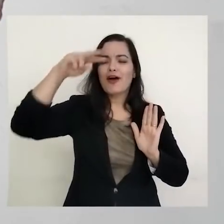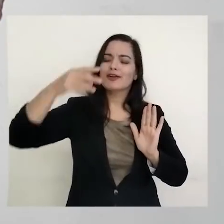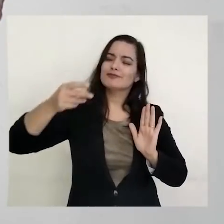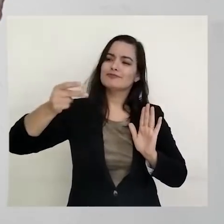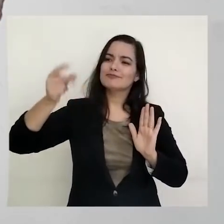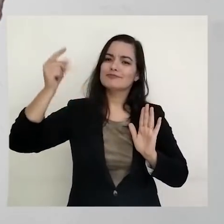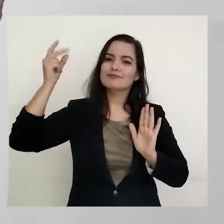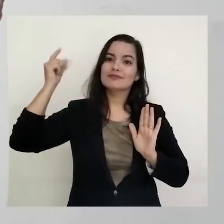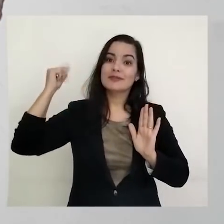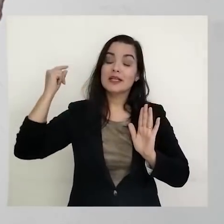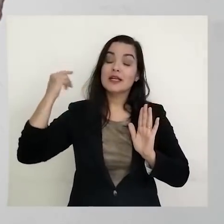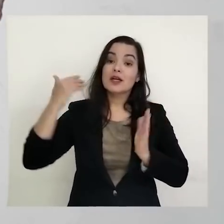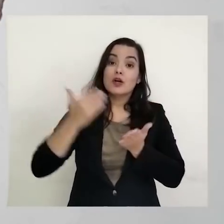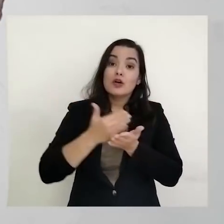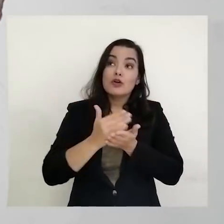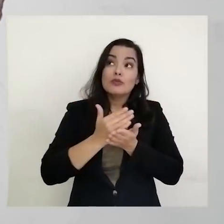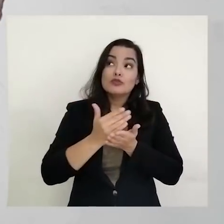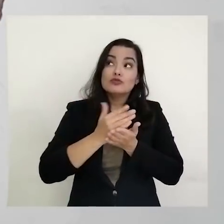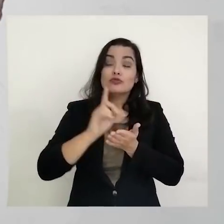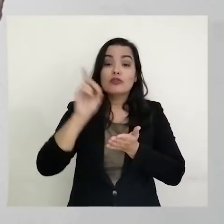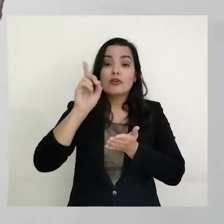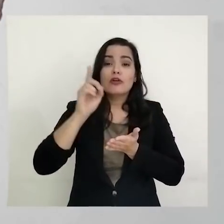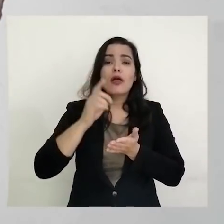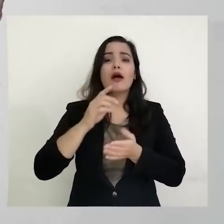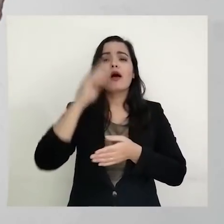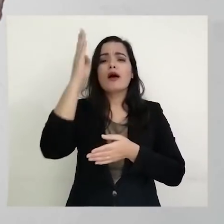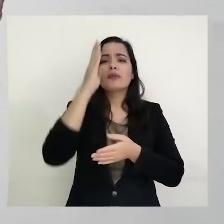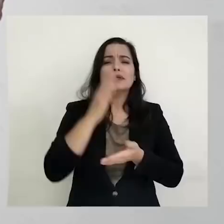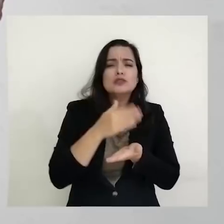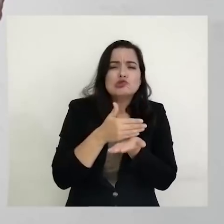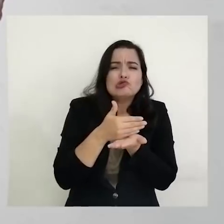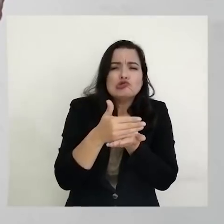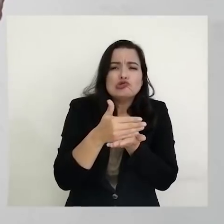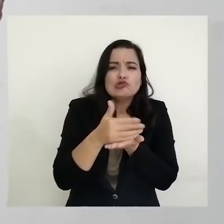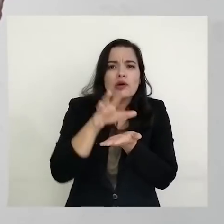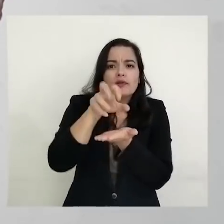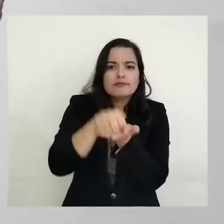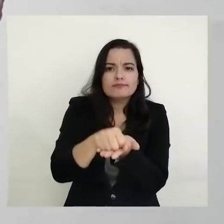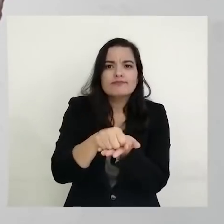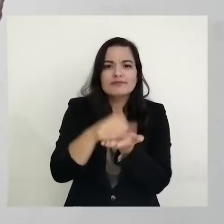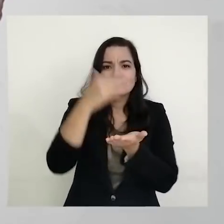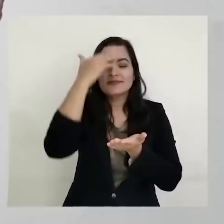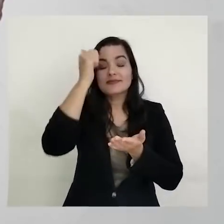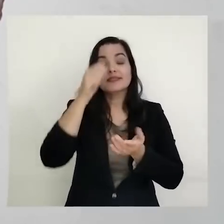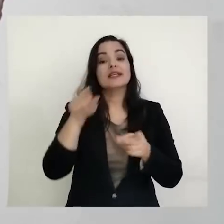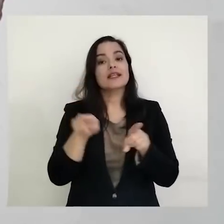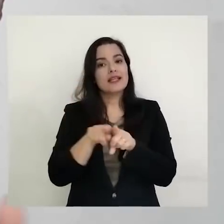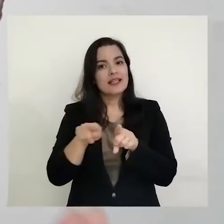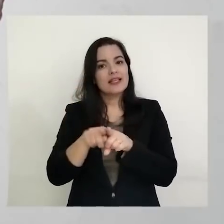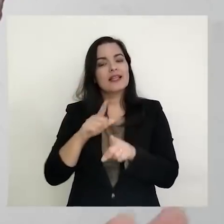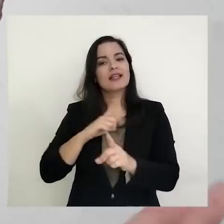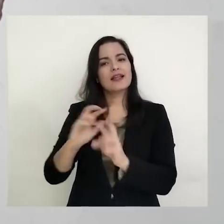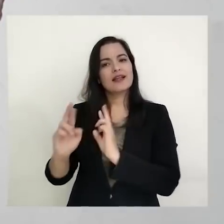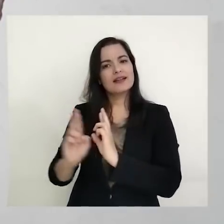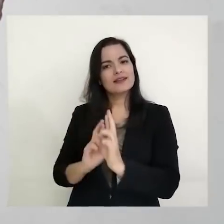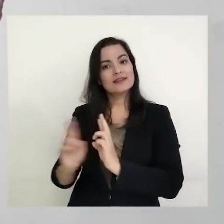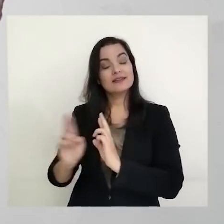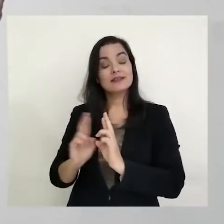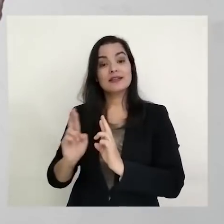desde o processo de colonização e que também possuem uma relação direta com as